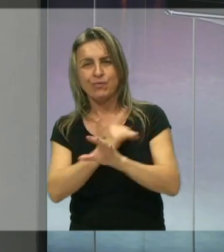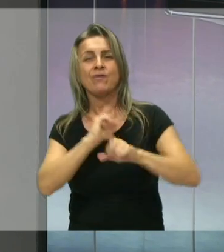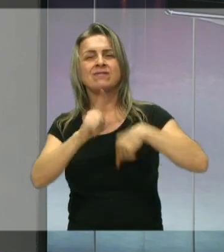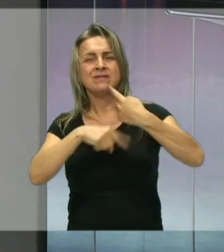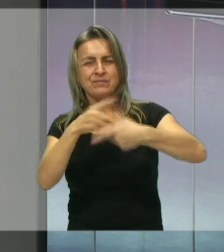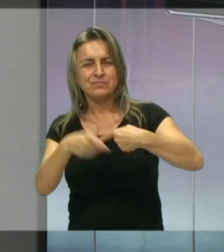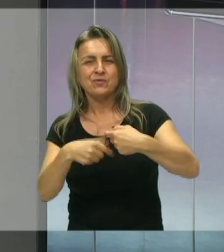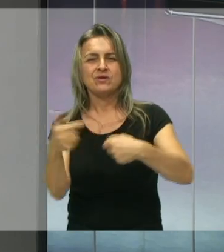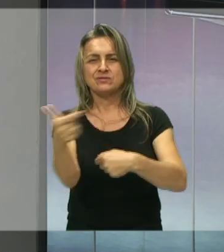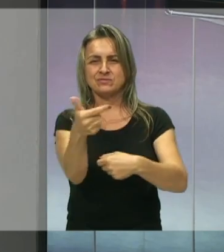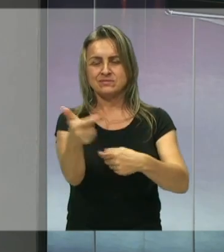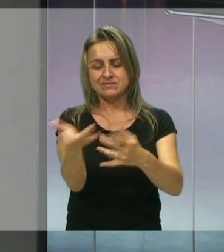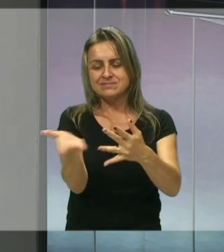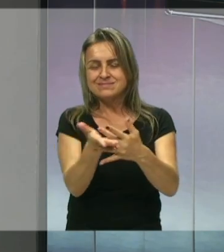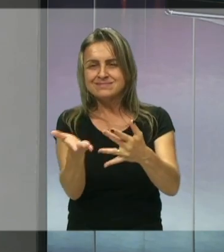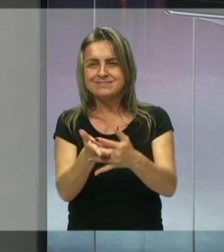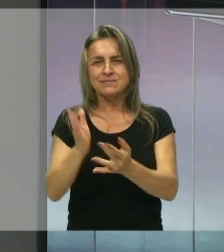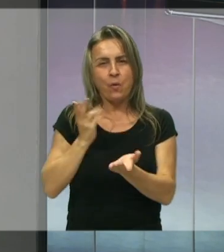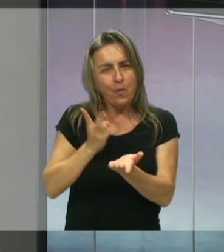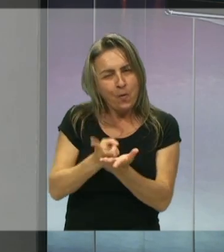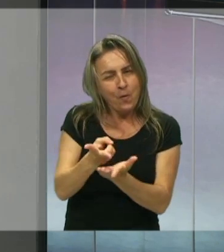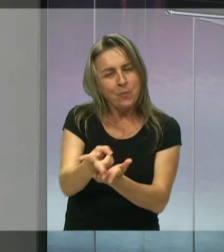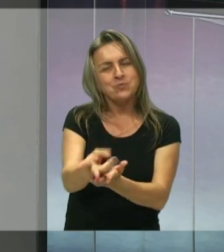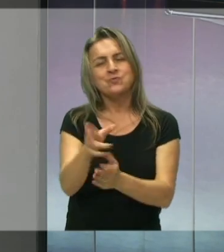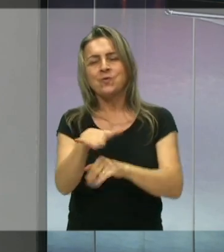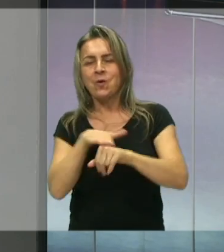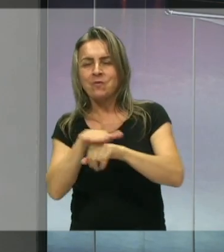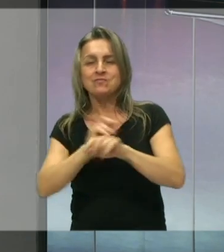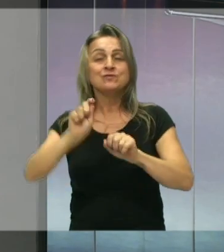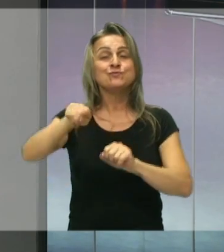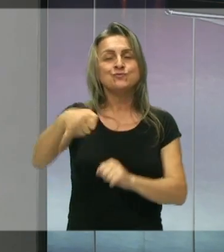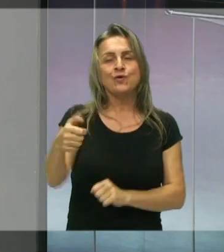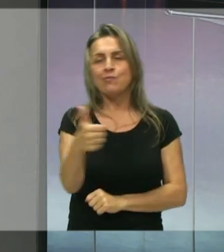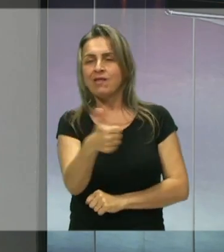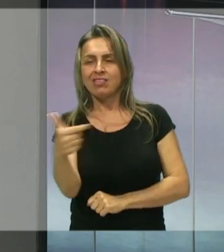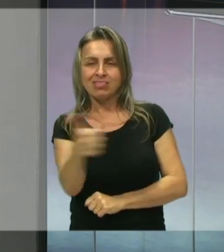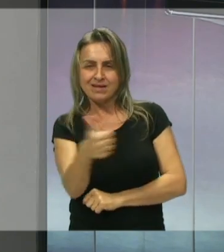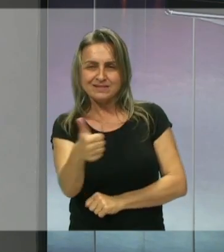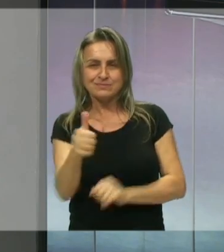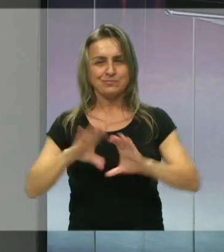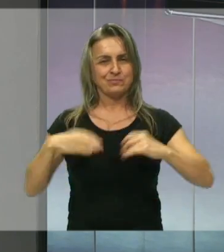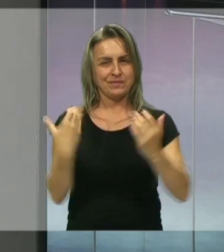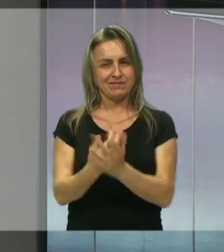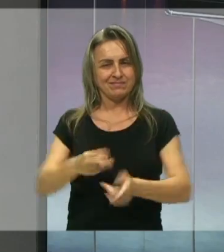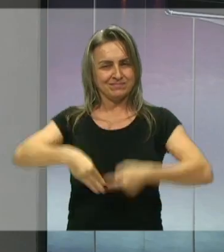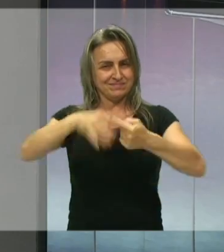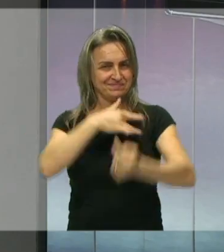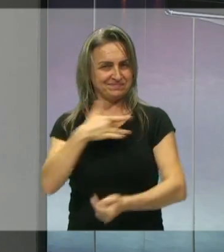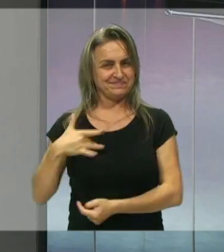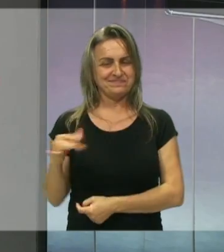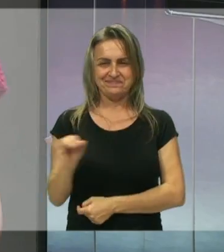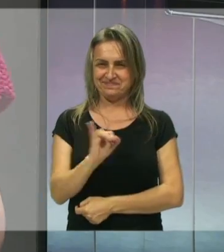dos preparativos para a 11ª Conferência Municipal de Saúde de Itajaí. É só um pouquinho de